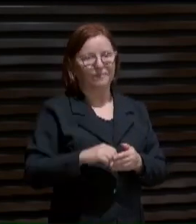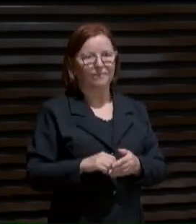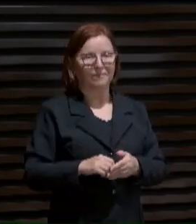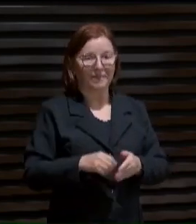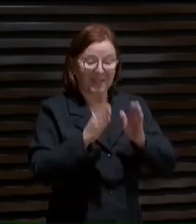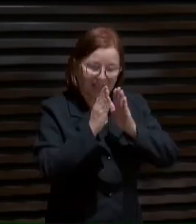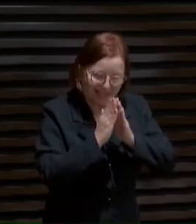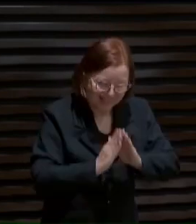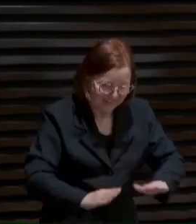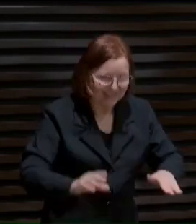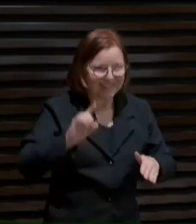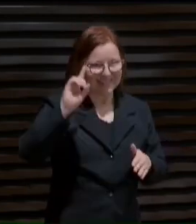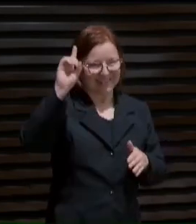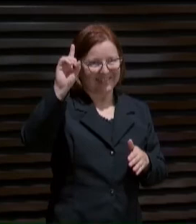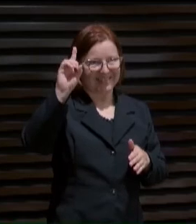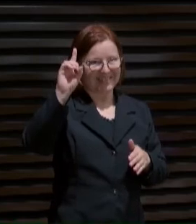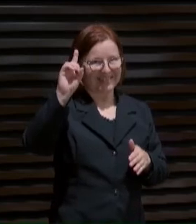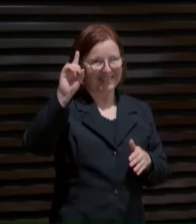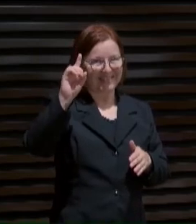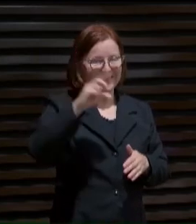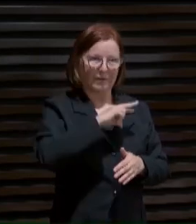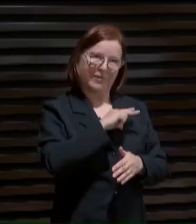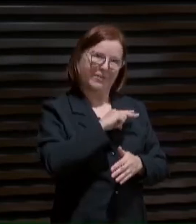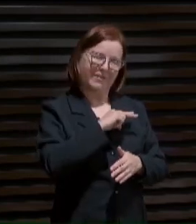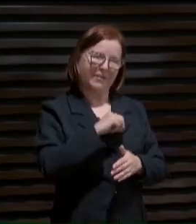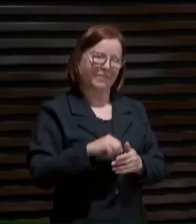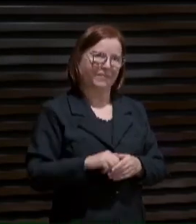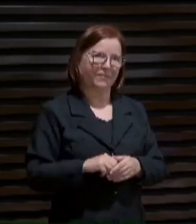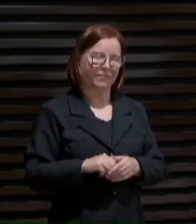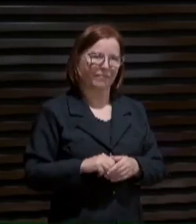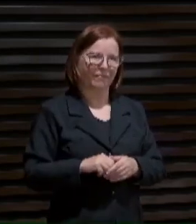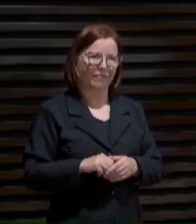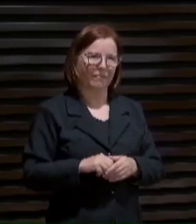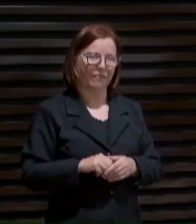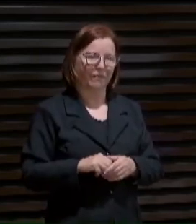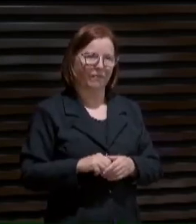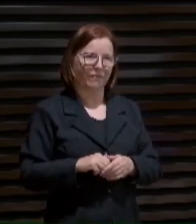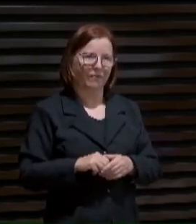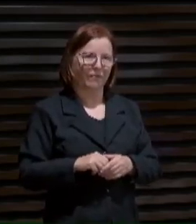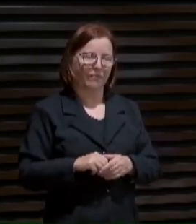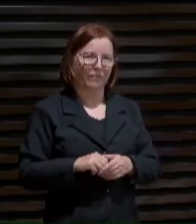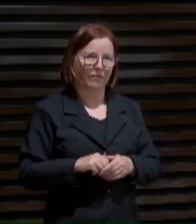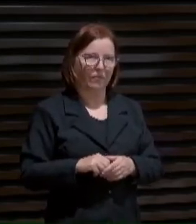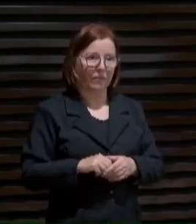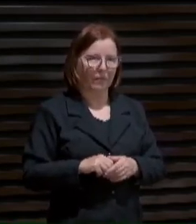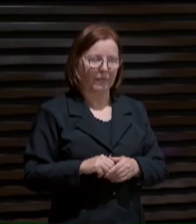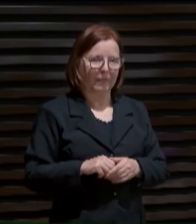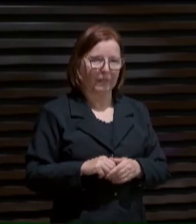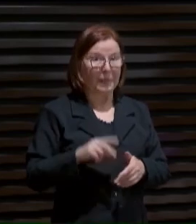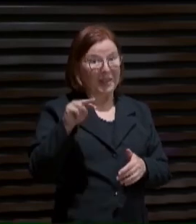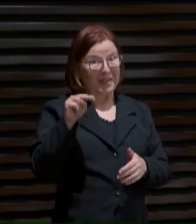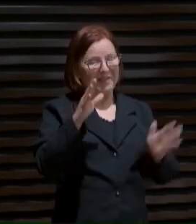pessoal nem de Deus aceitar o gosto das pessoas é mas assim